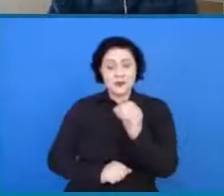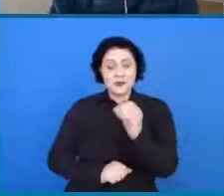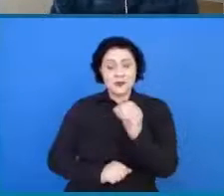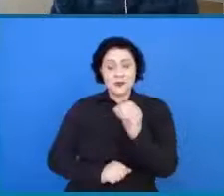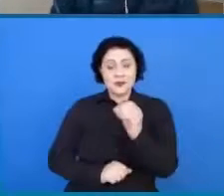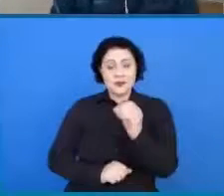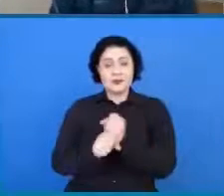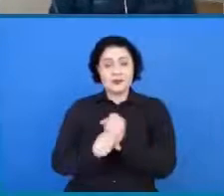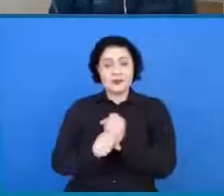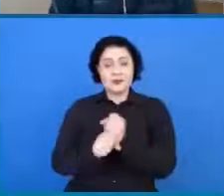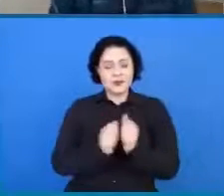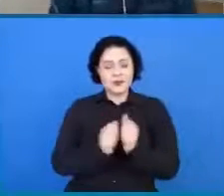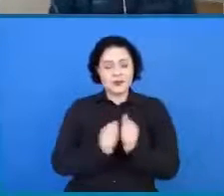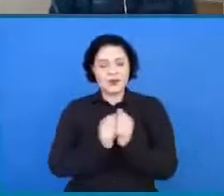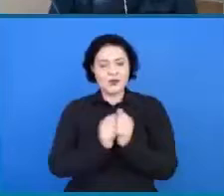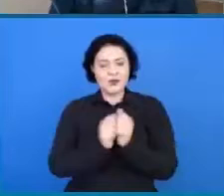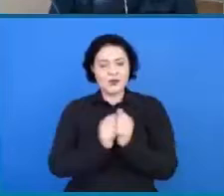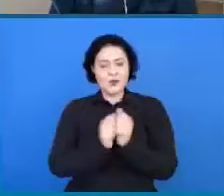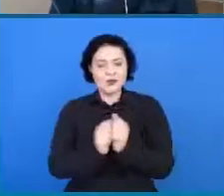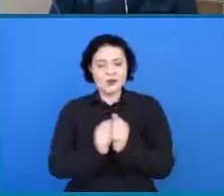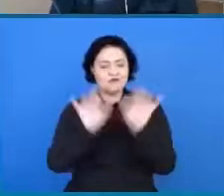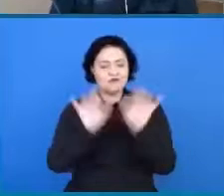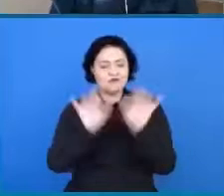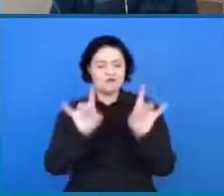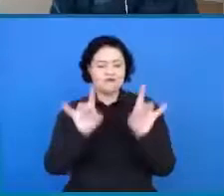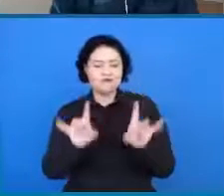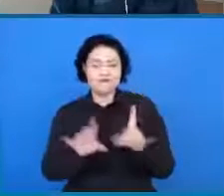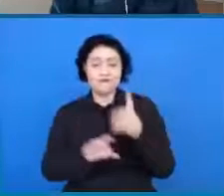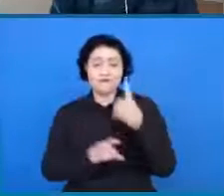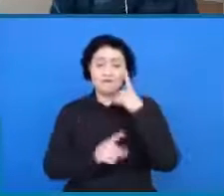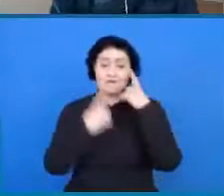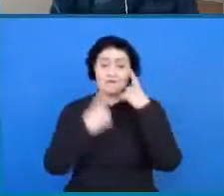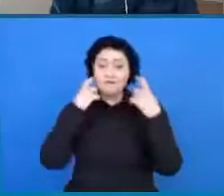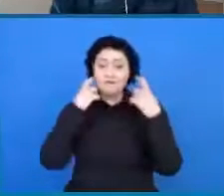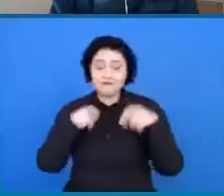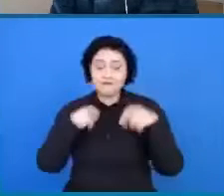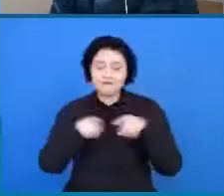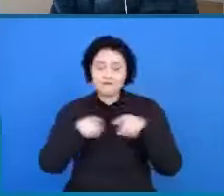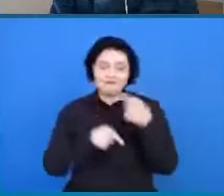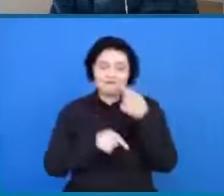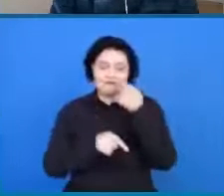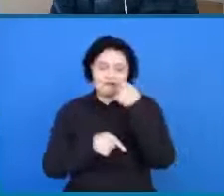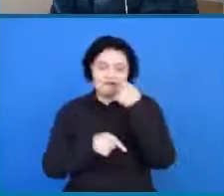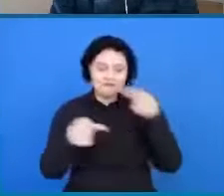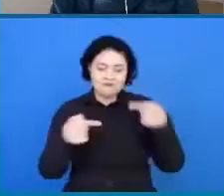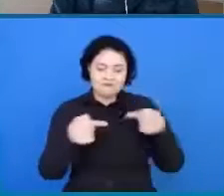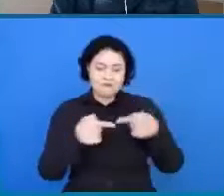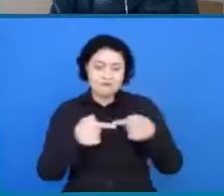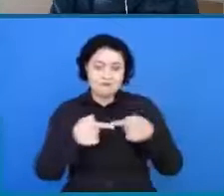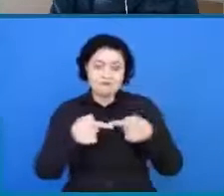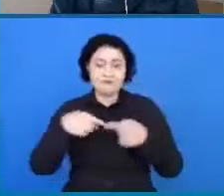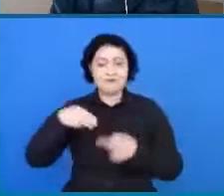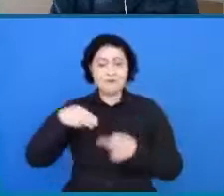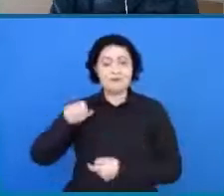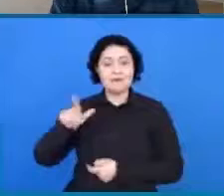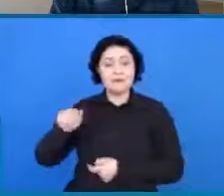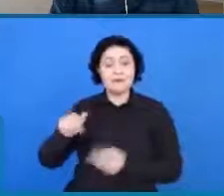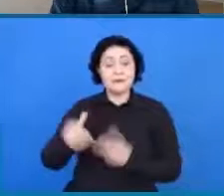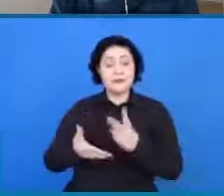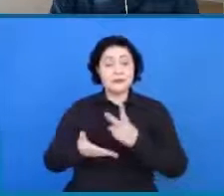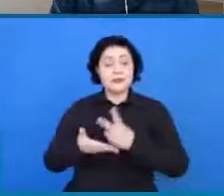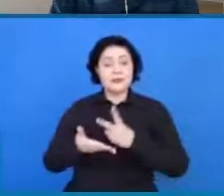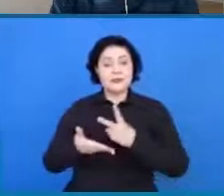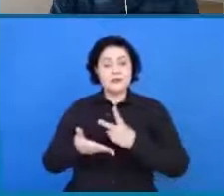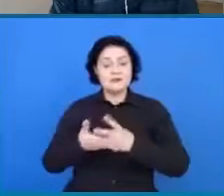uma convivência muito rica trocamos ideias temos afinidades e a Malena sempre